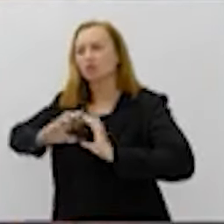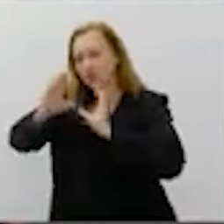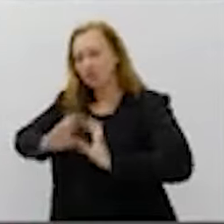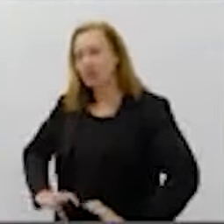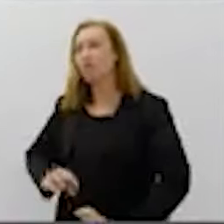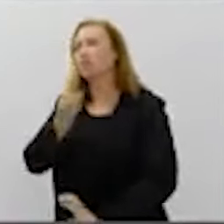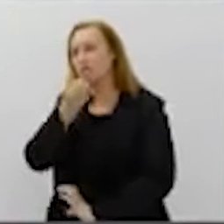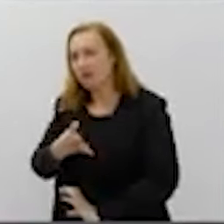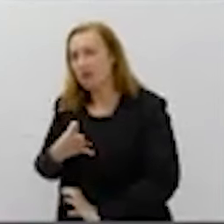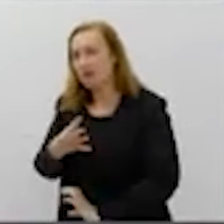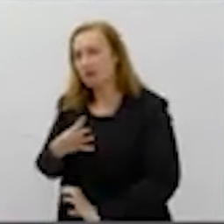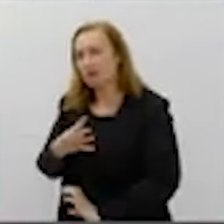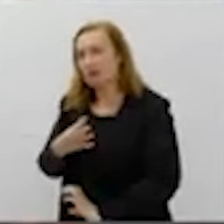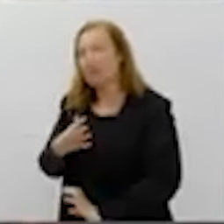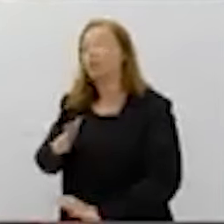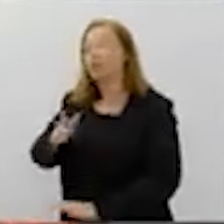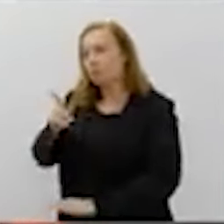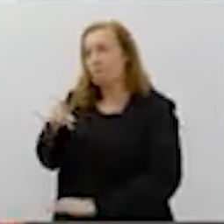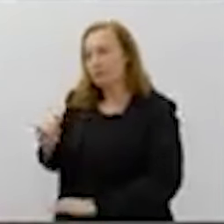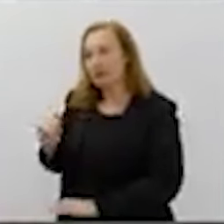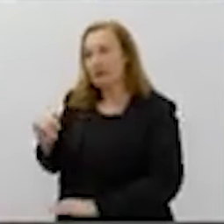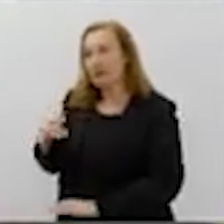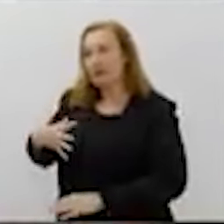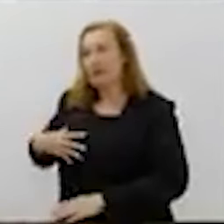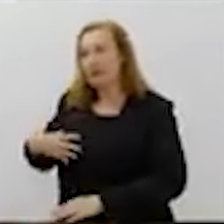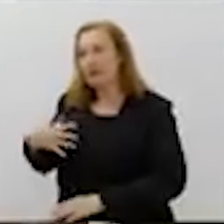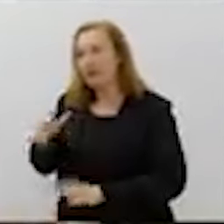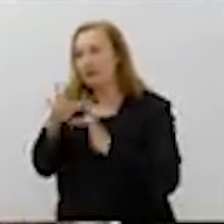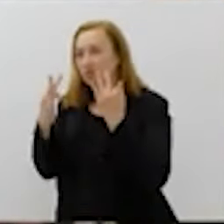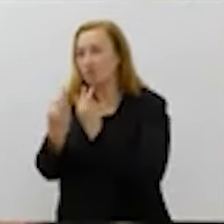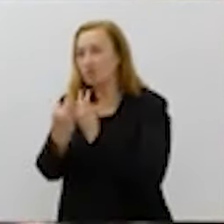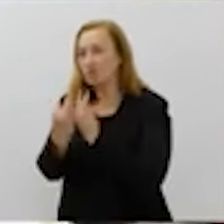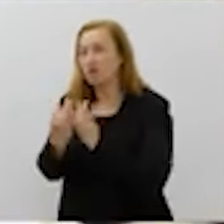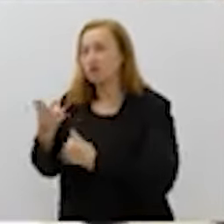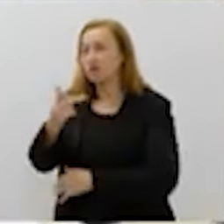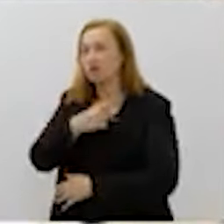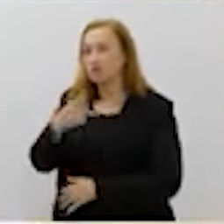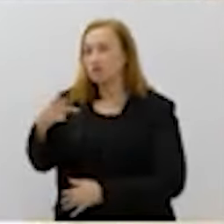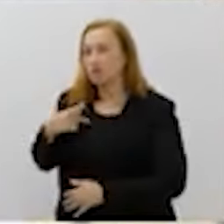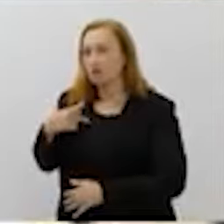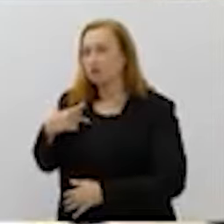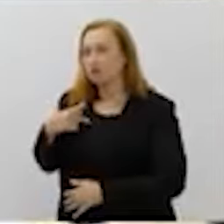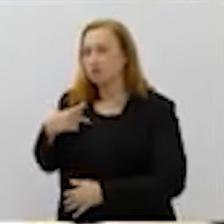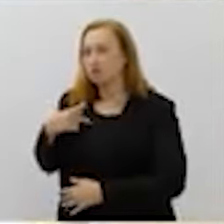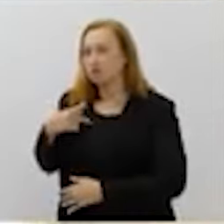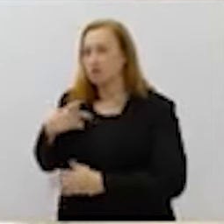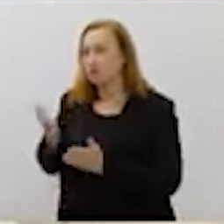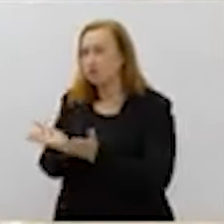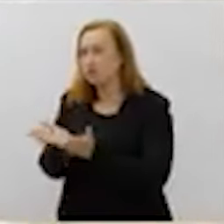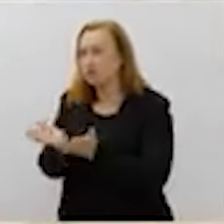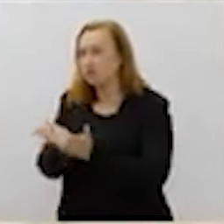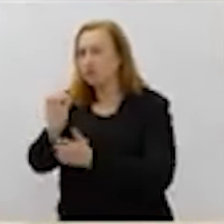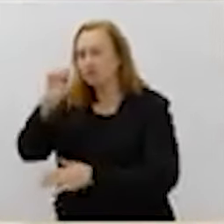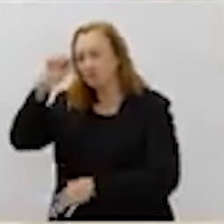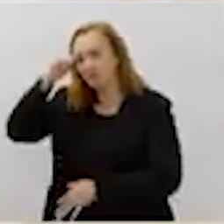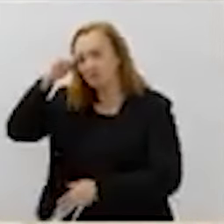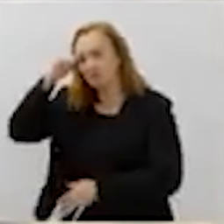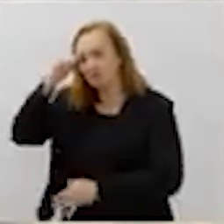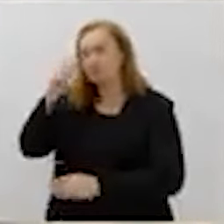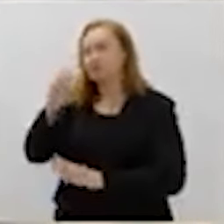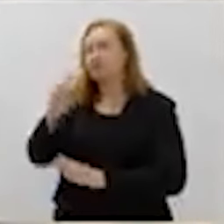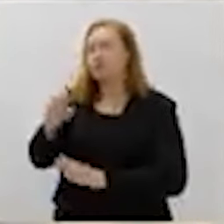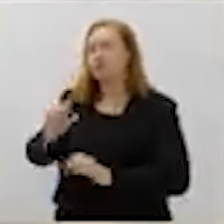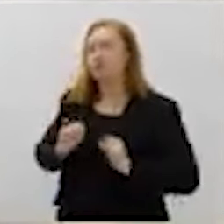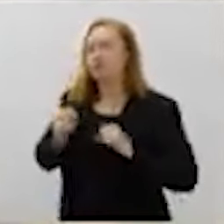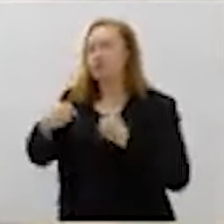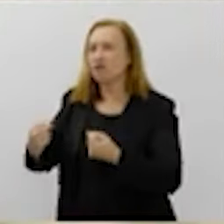bem, sou um pai de família, sou um pastor evangélico, sou negro, tá? E vou defender aqui,